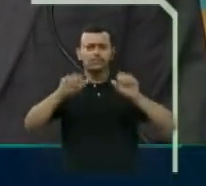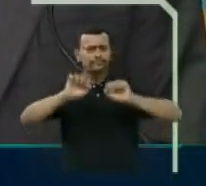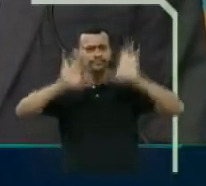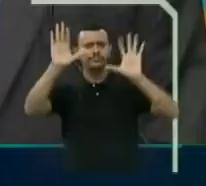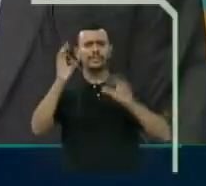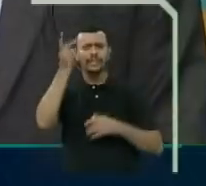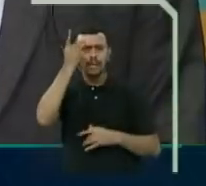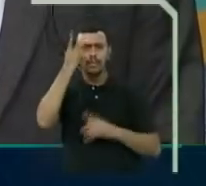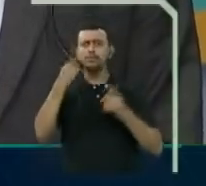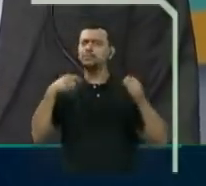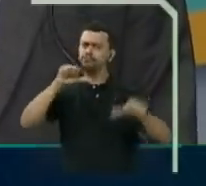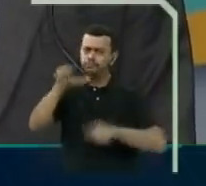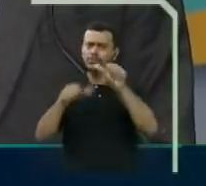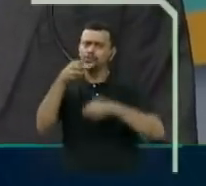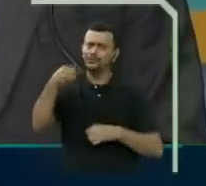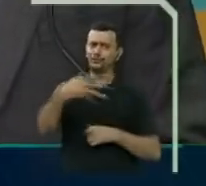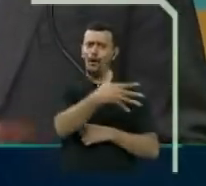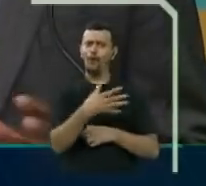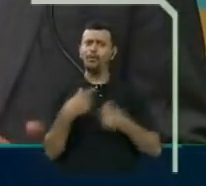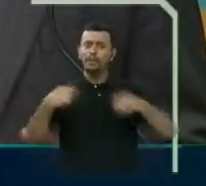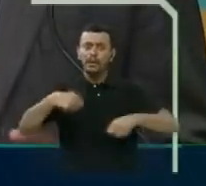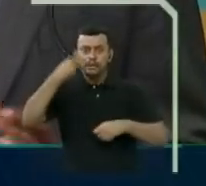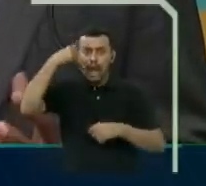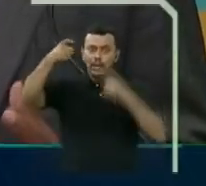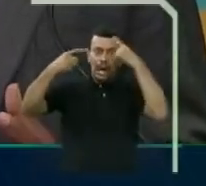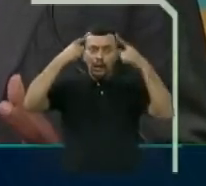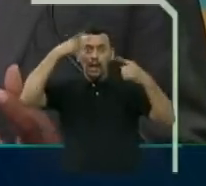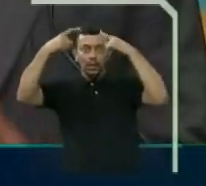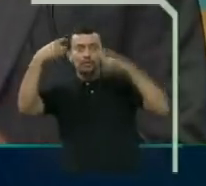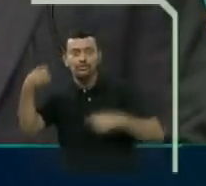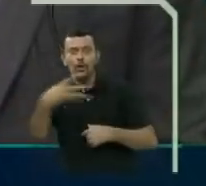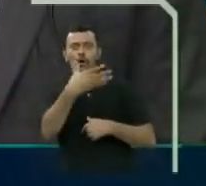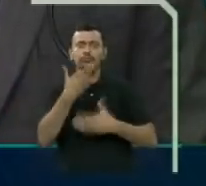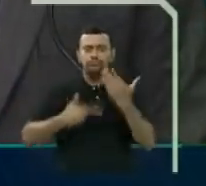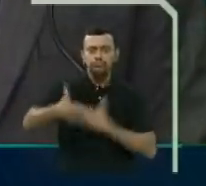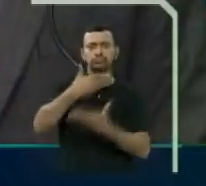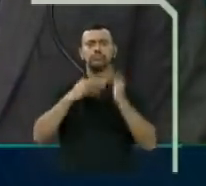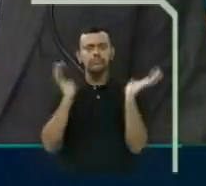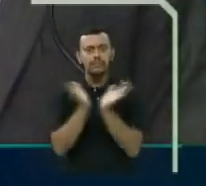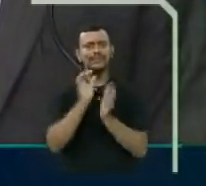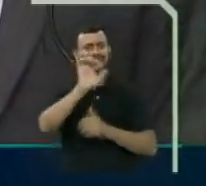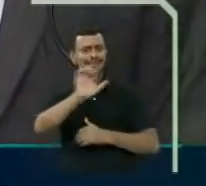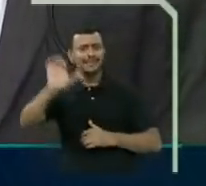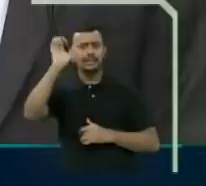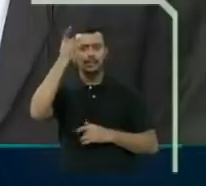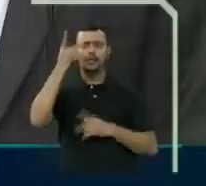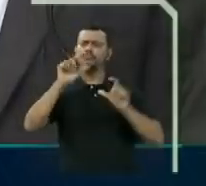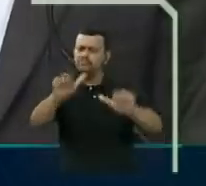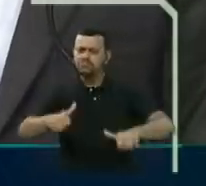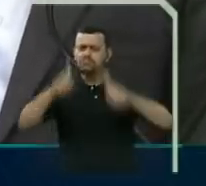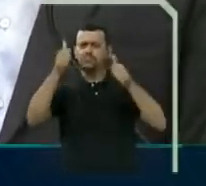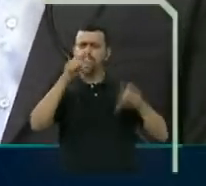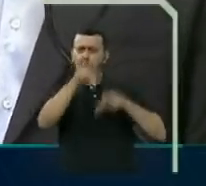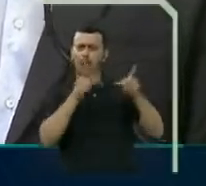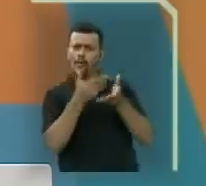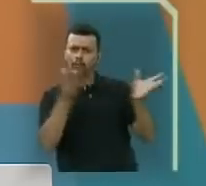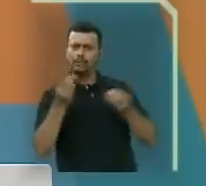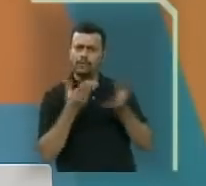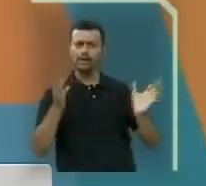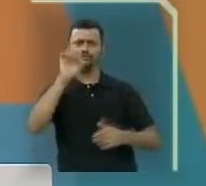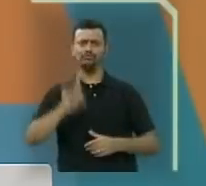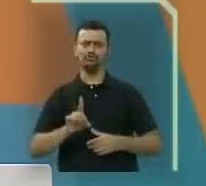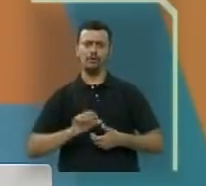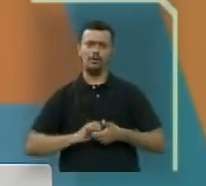renovação, São Paulo precisa de novas ideias que garantam a condição para que ele possa promover para a sua população os seus direitos.